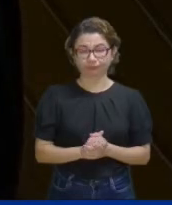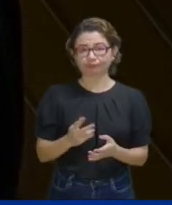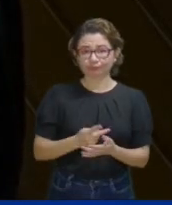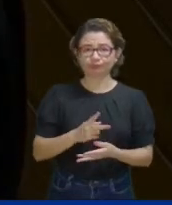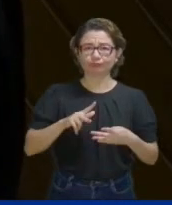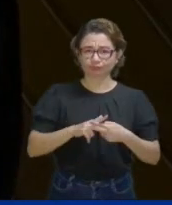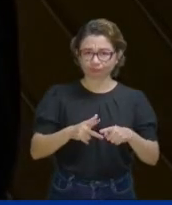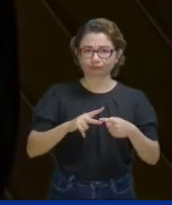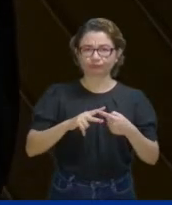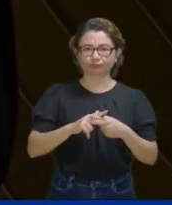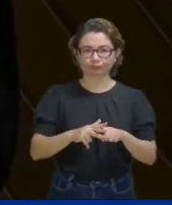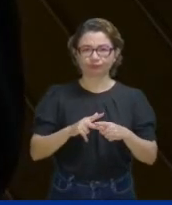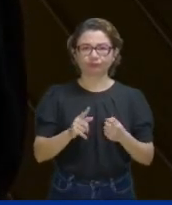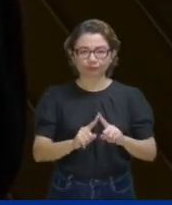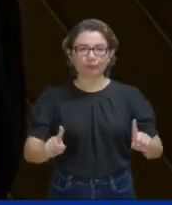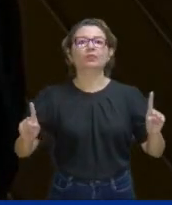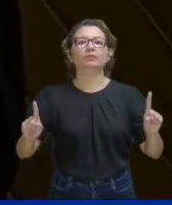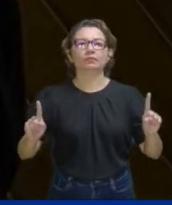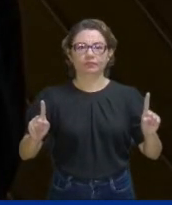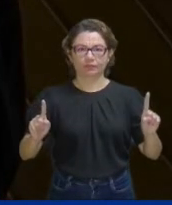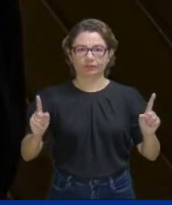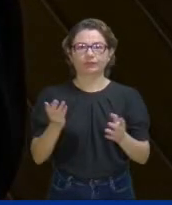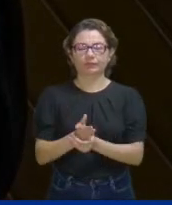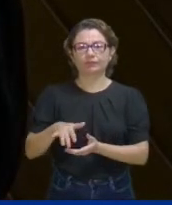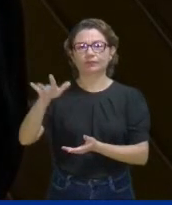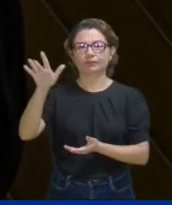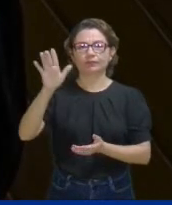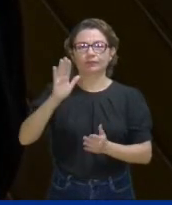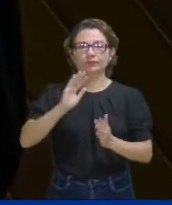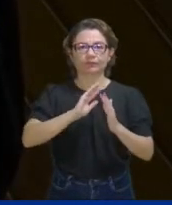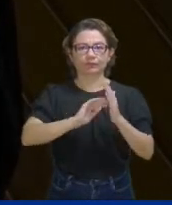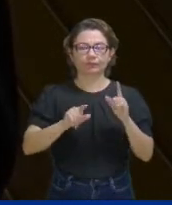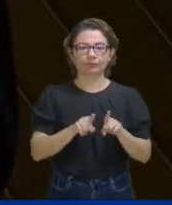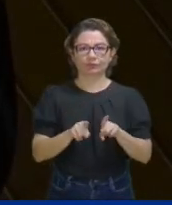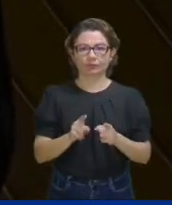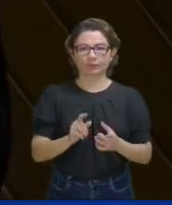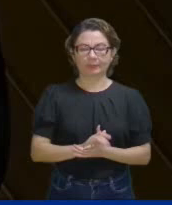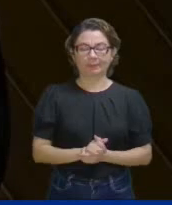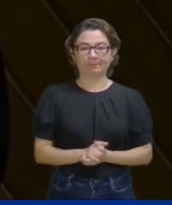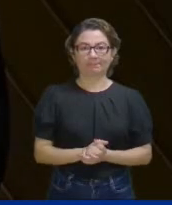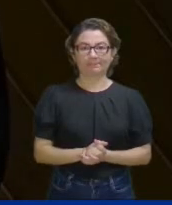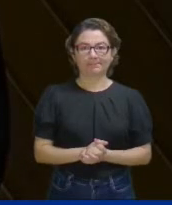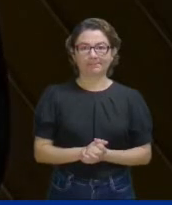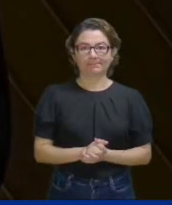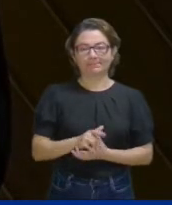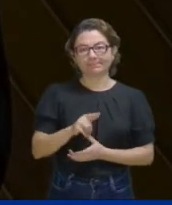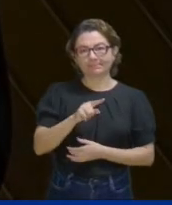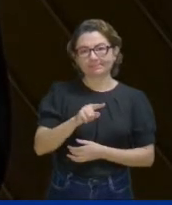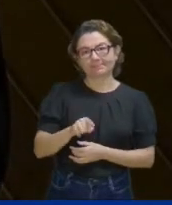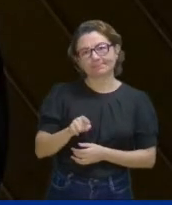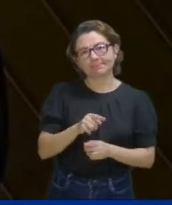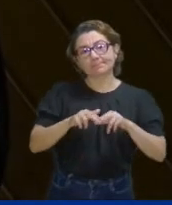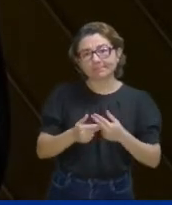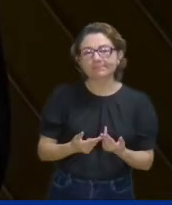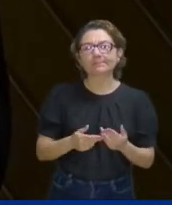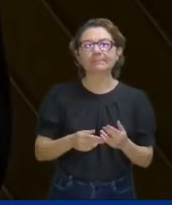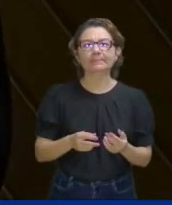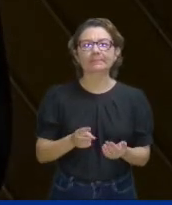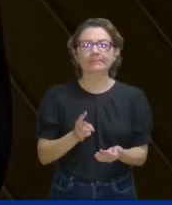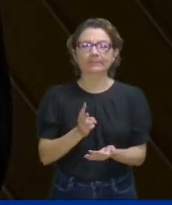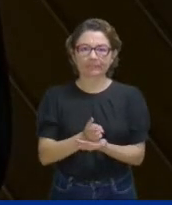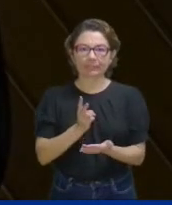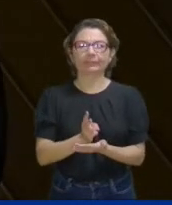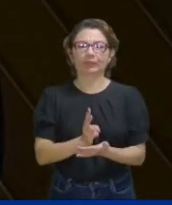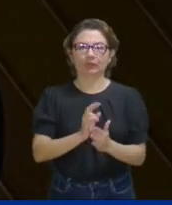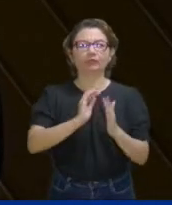careca, usa correção, óculos de armação mas escura, nariz afilado, como o olhos processo foi arremedados, retirado bastante de pauta, escuro, para evitar e uma traz alegação de toga preta na nulidade, parte inferior. nós 3. preferimos Embargo de manter a declaração